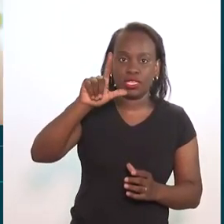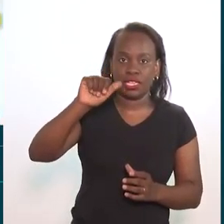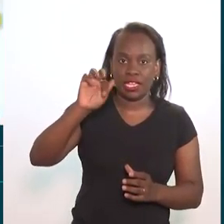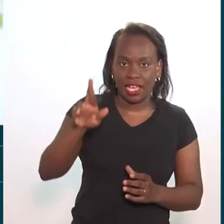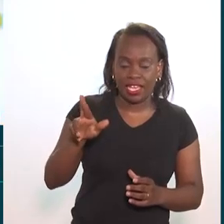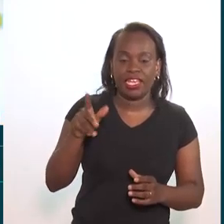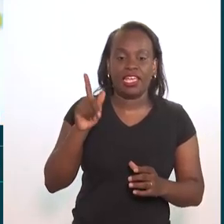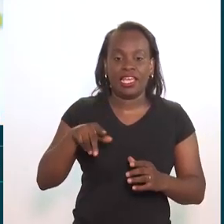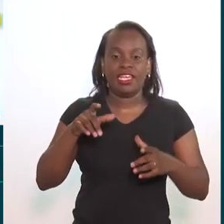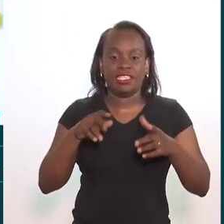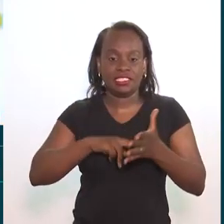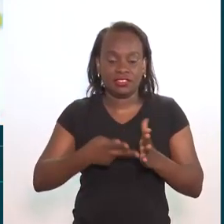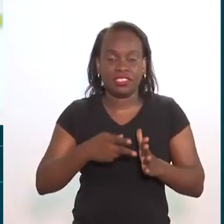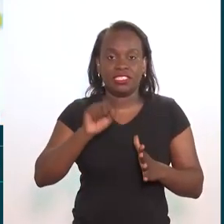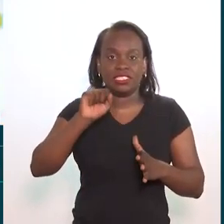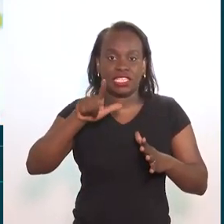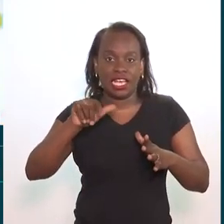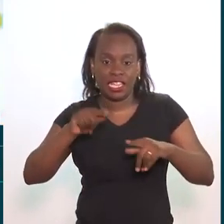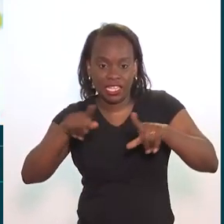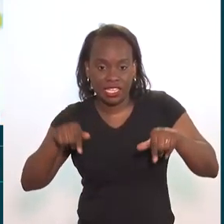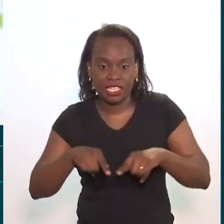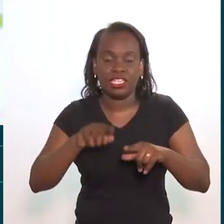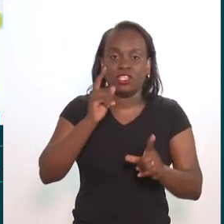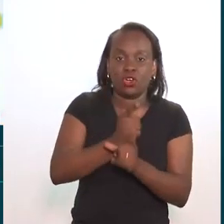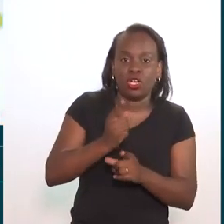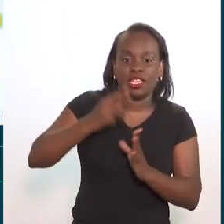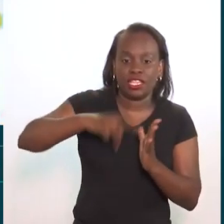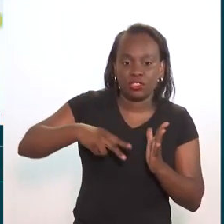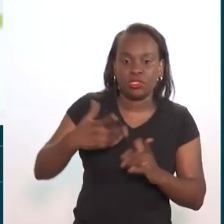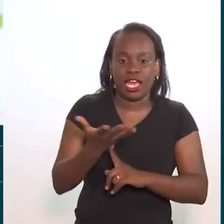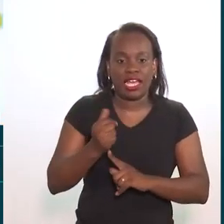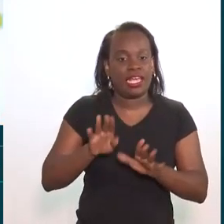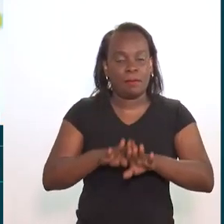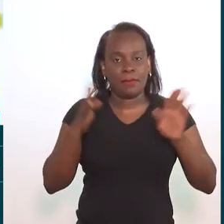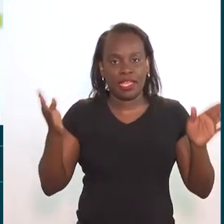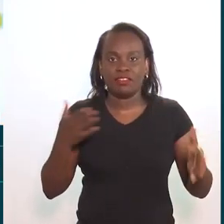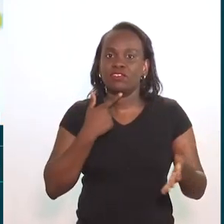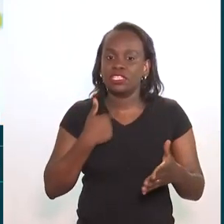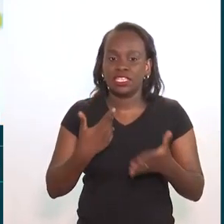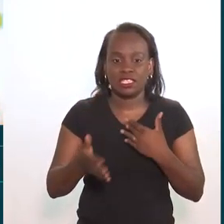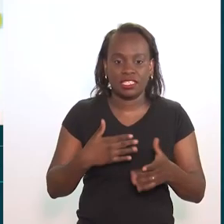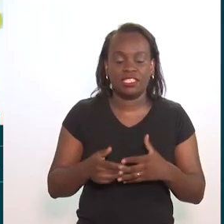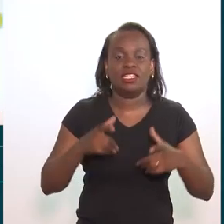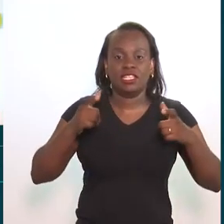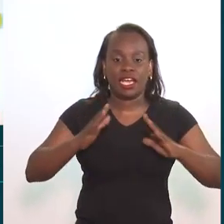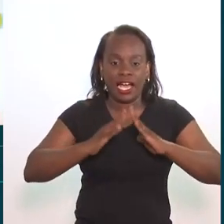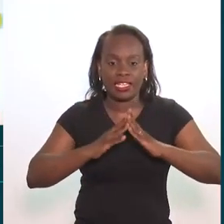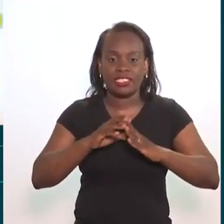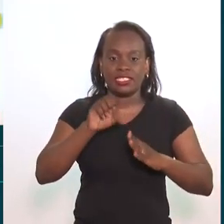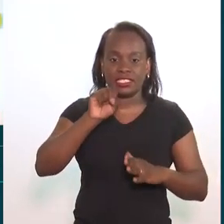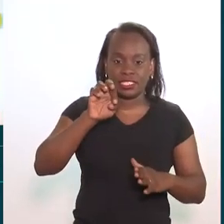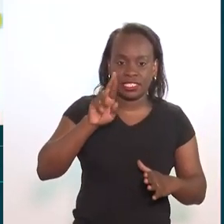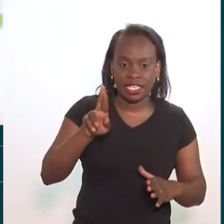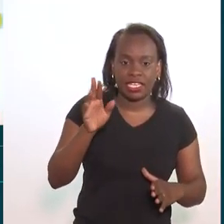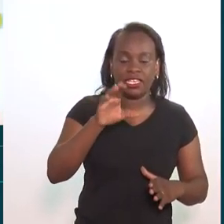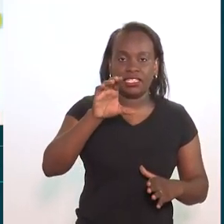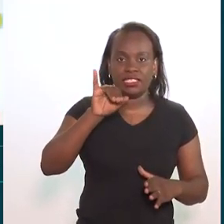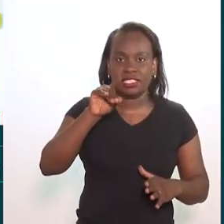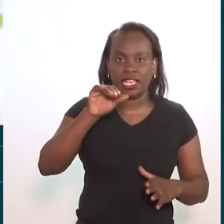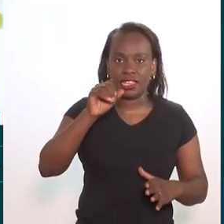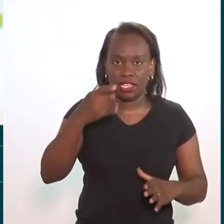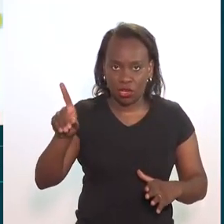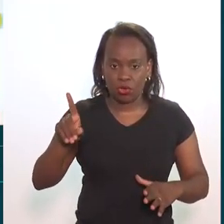aqui, significa sala de encontros, leitura e artes. Está aberto para quem quiser, na Casa Ser Cidadão, que é